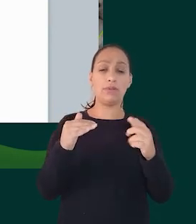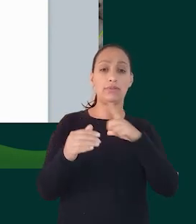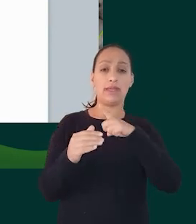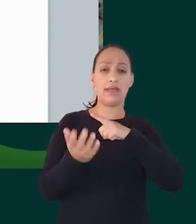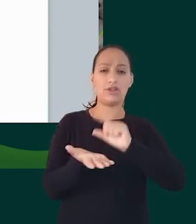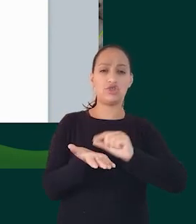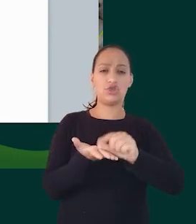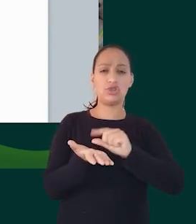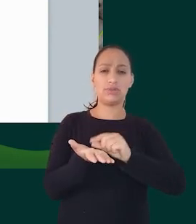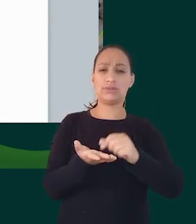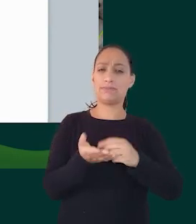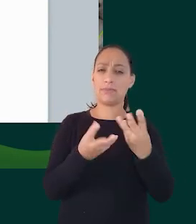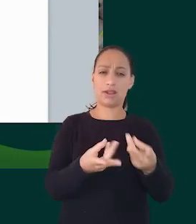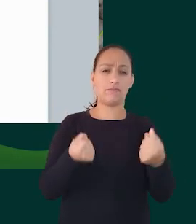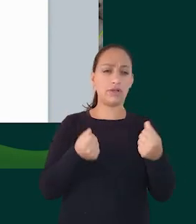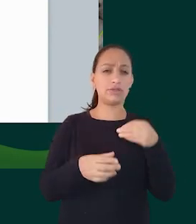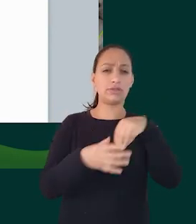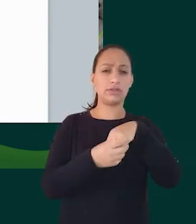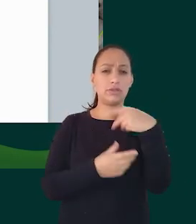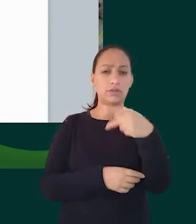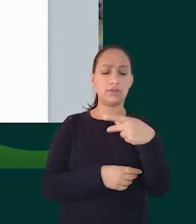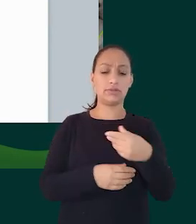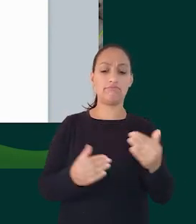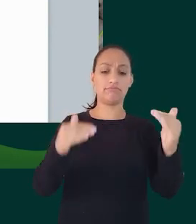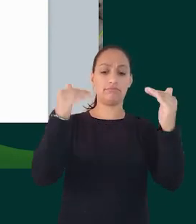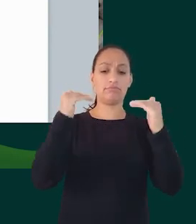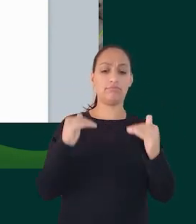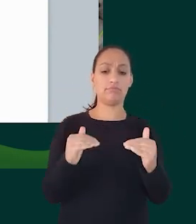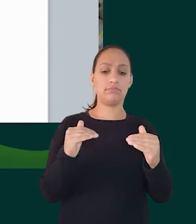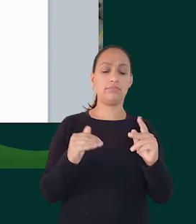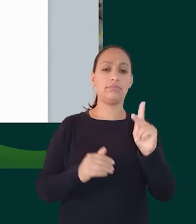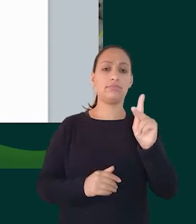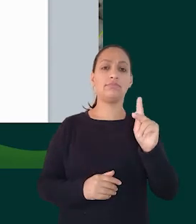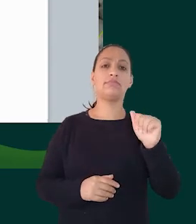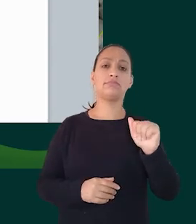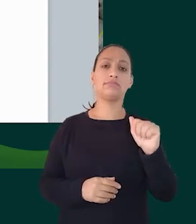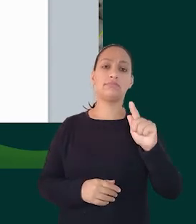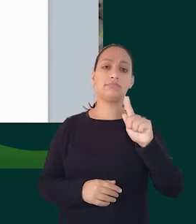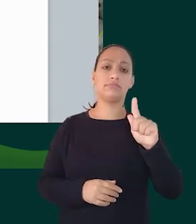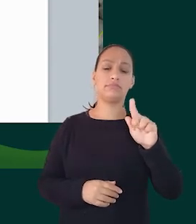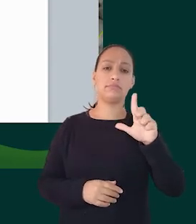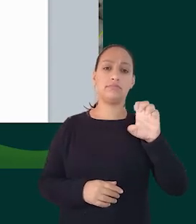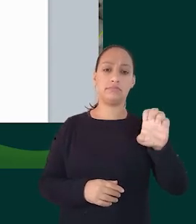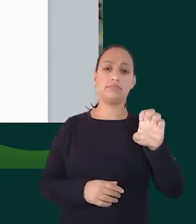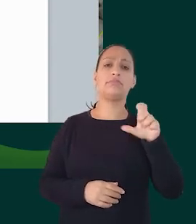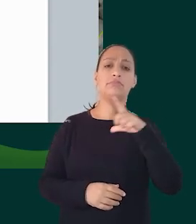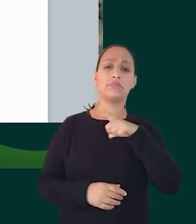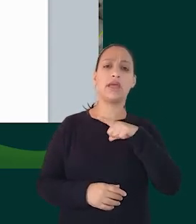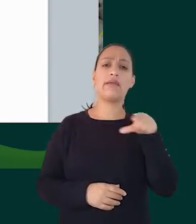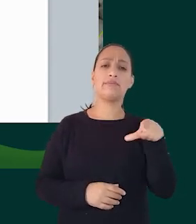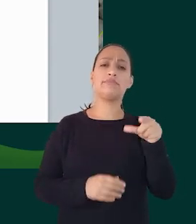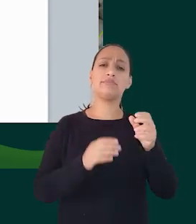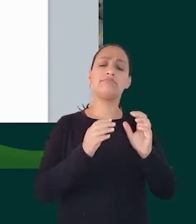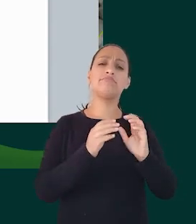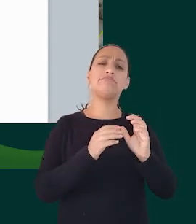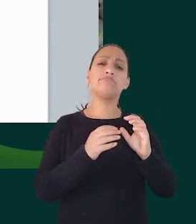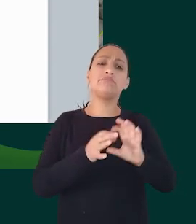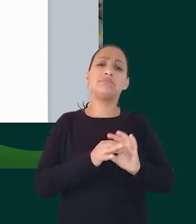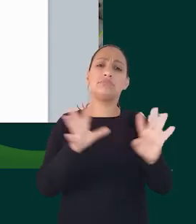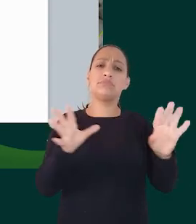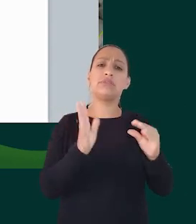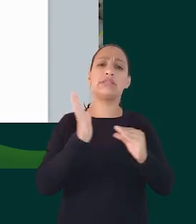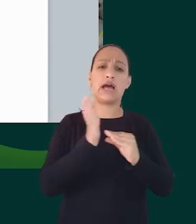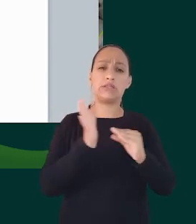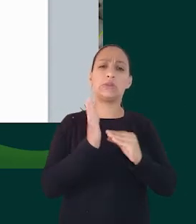dentro. E o Kaggle, que é uma base de dados com muito interessante, que disponibiliza dados para quem. Eu sei que tem